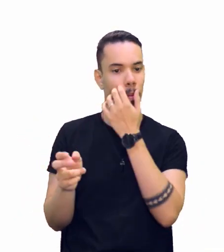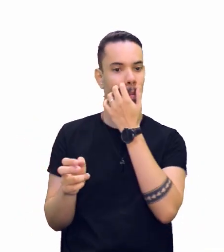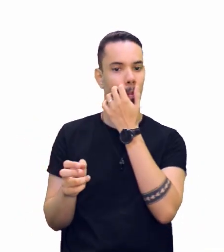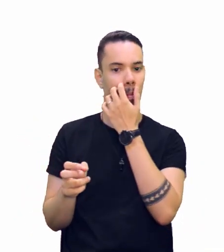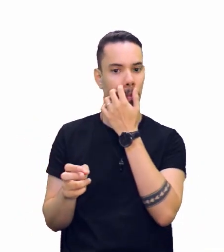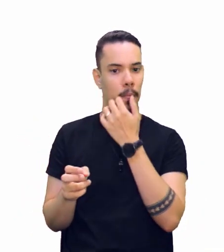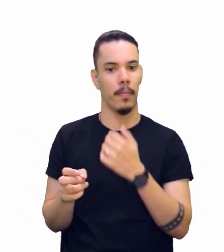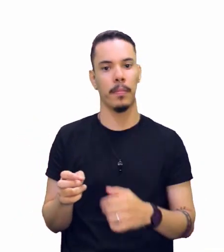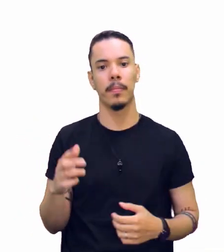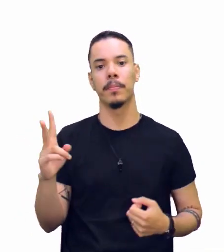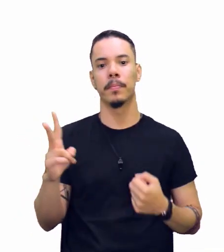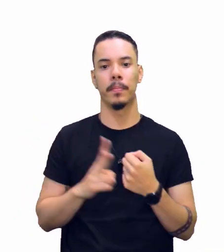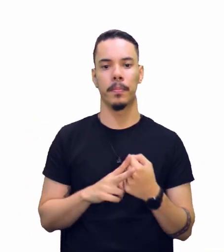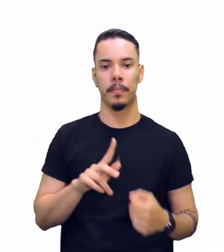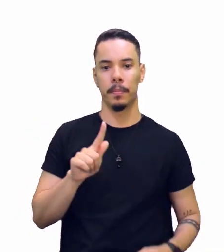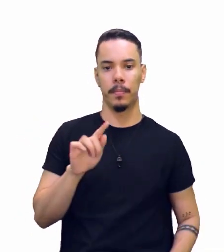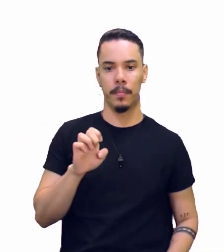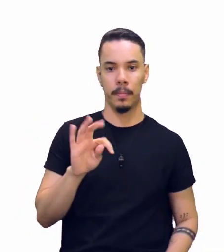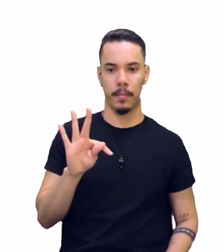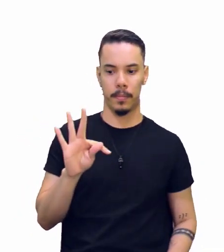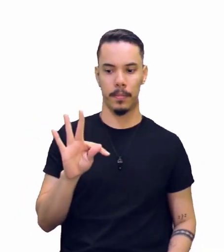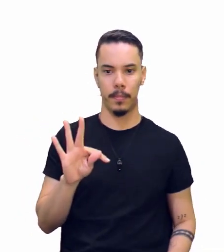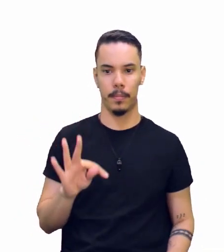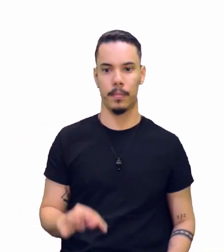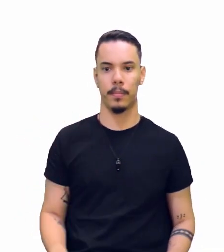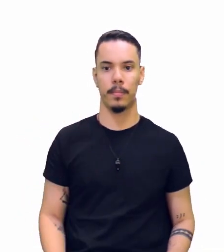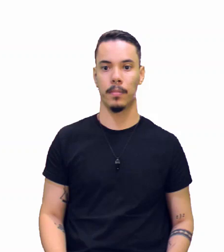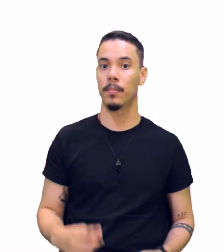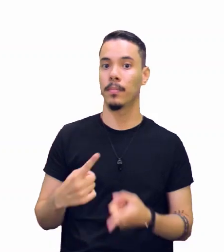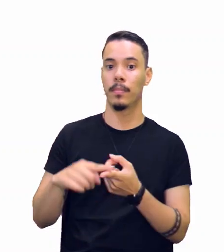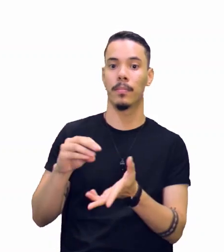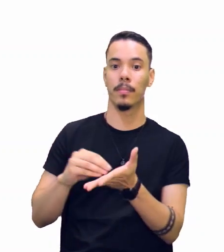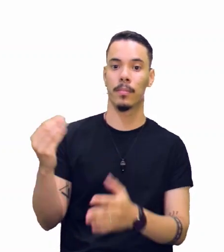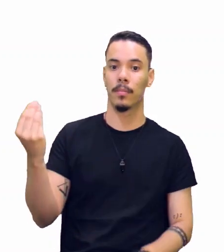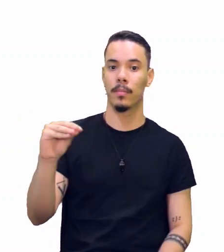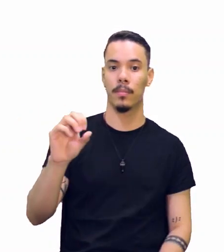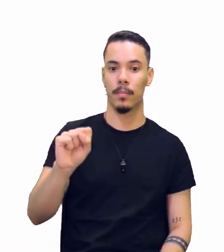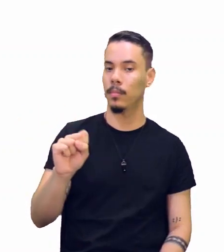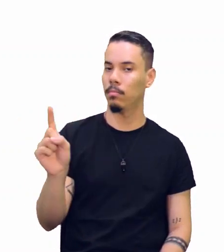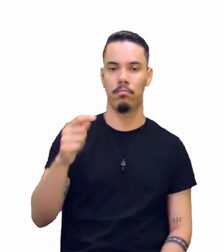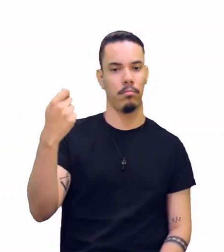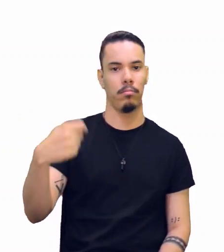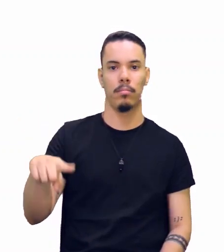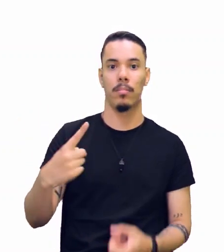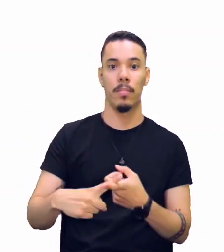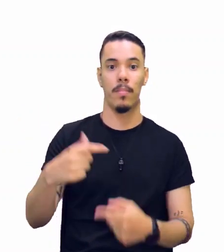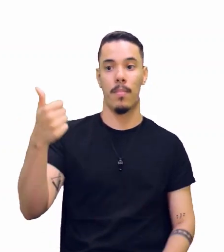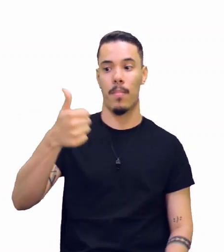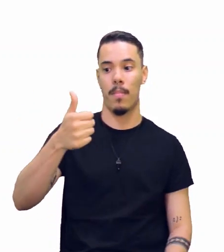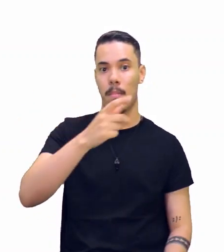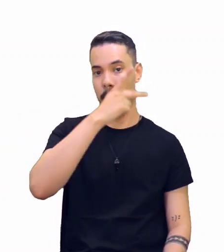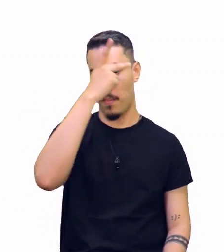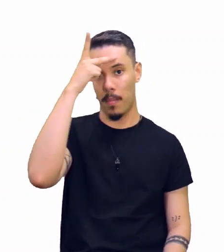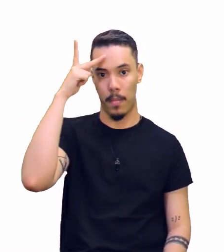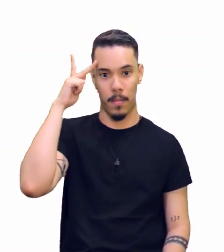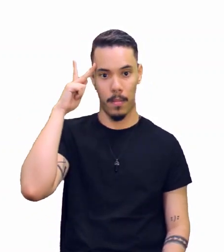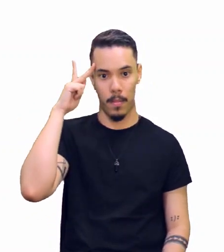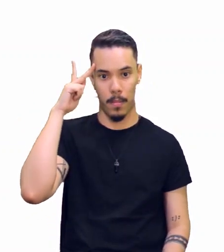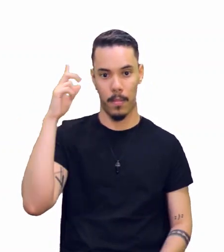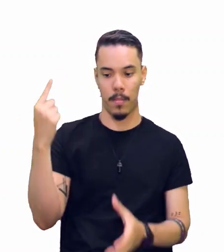get, que aqui dessa vez não tá como gets. Por quê? Porque estamos falando de primeira pessoa